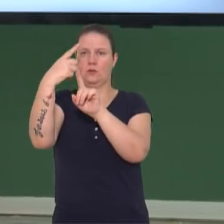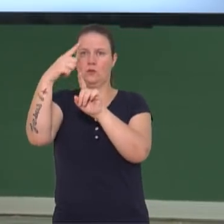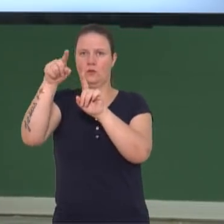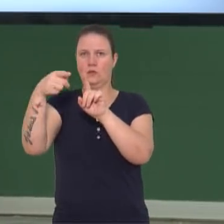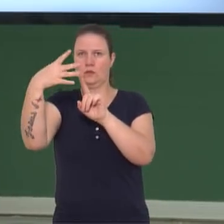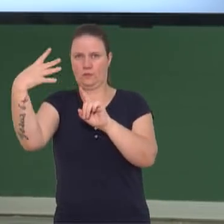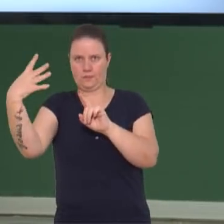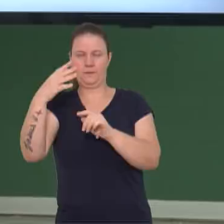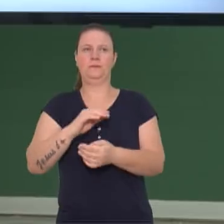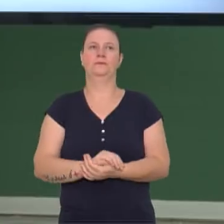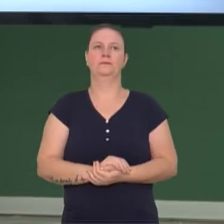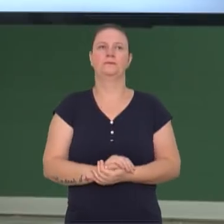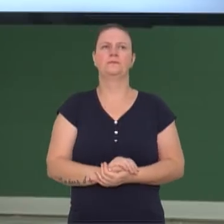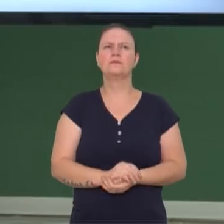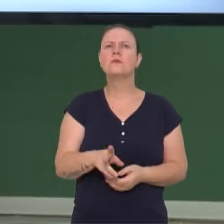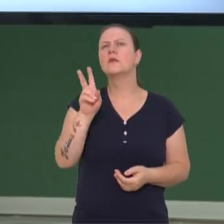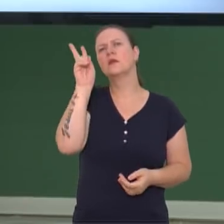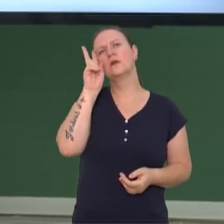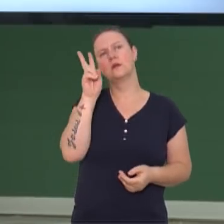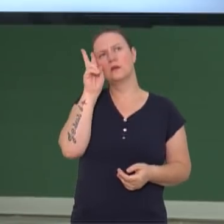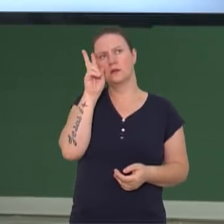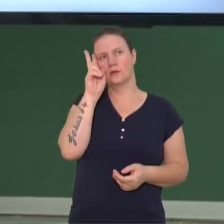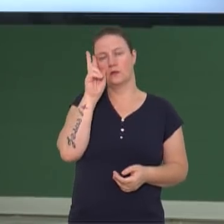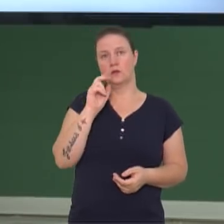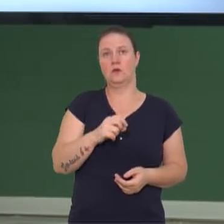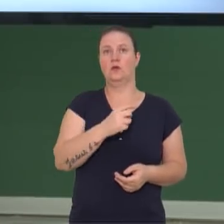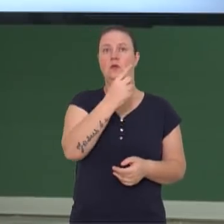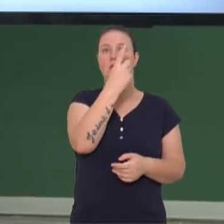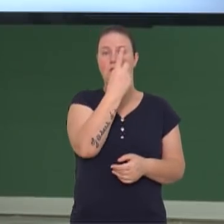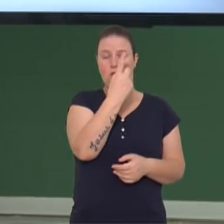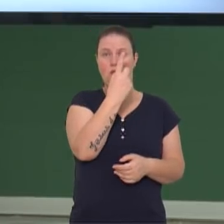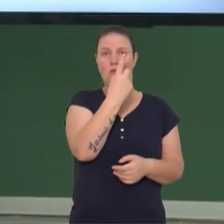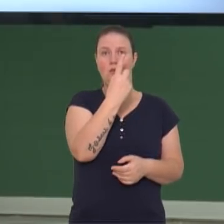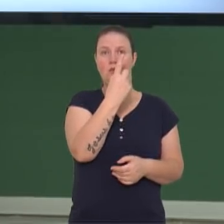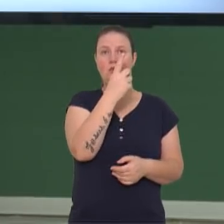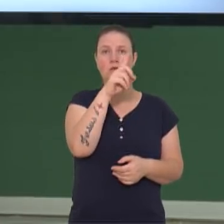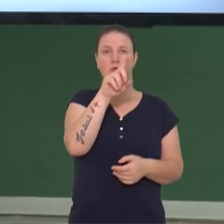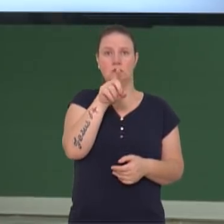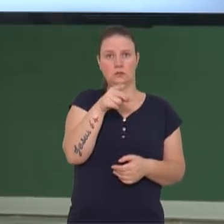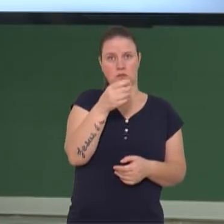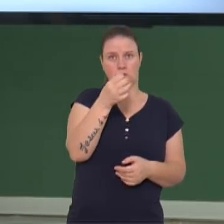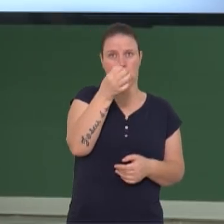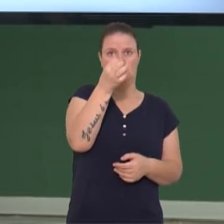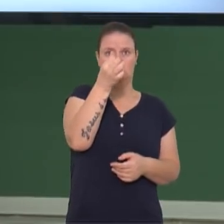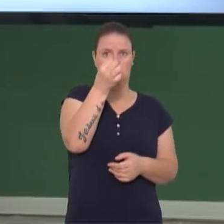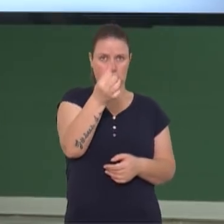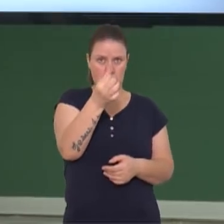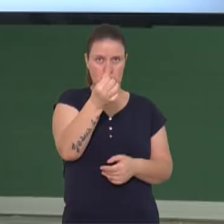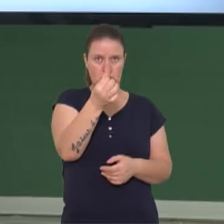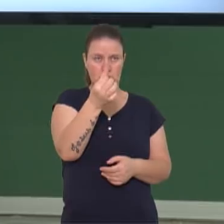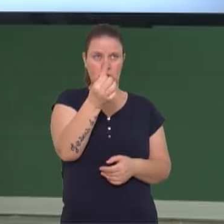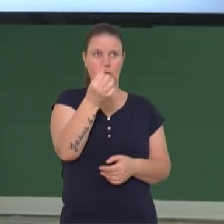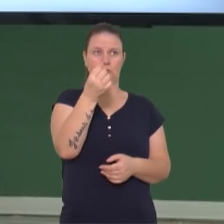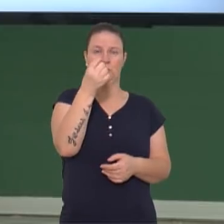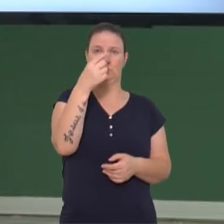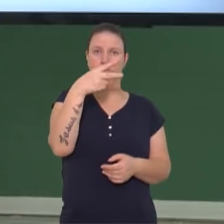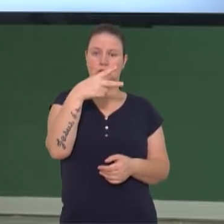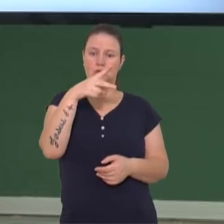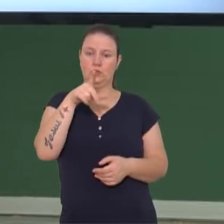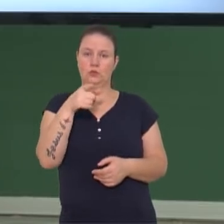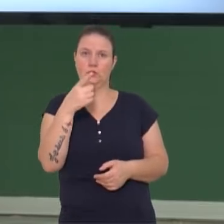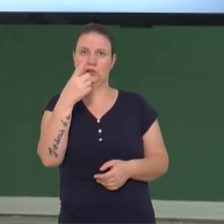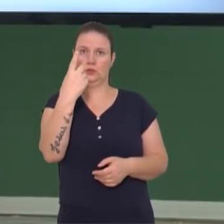1,4. Lembrando, 1 inteiro e 6 décimos, 2 inteiros e 1 décimo, 1 inteiro e